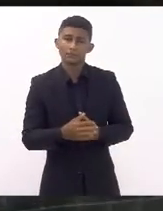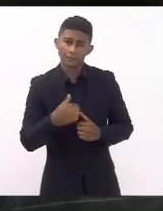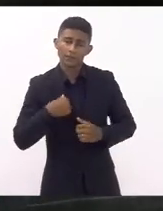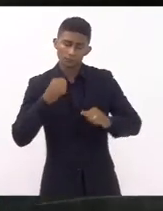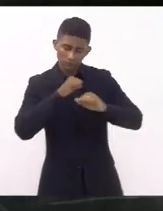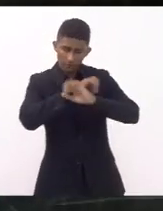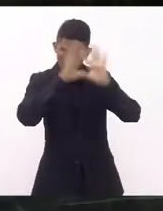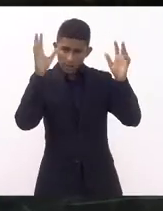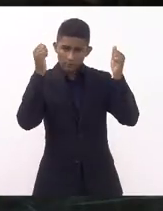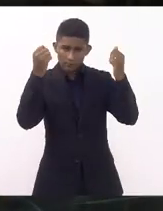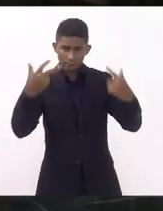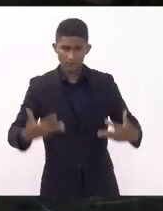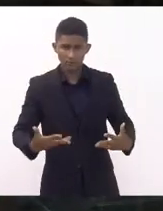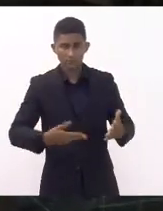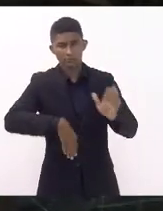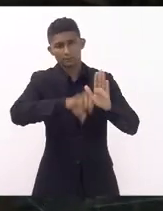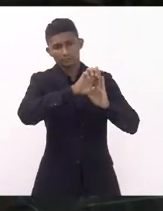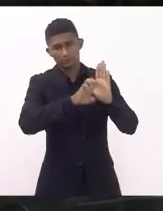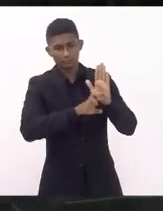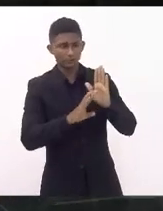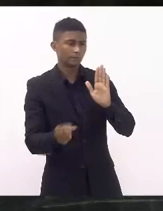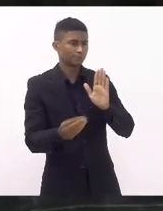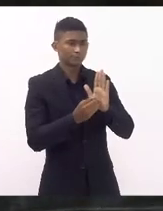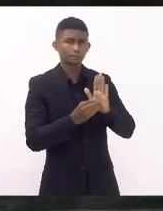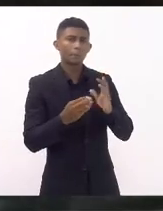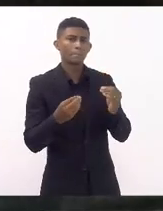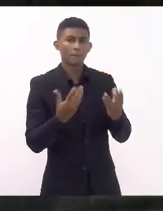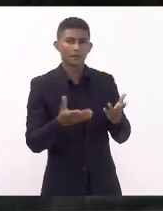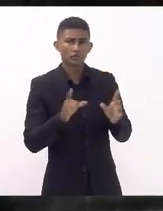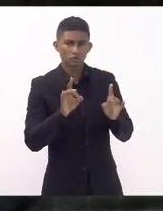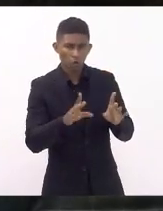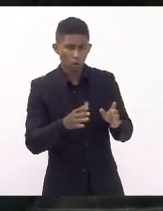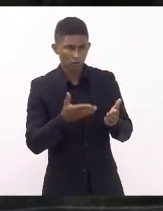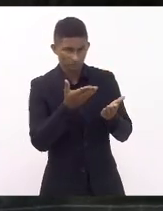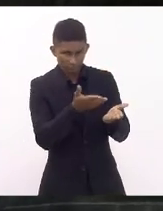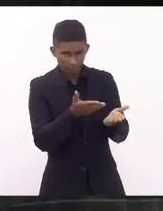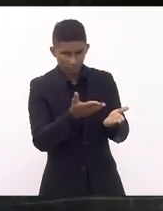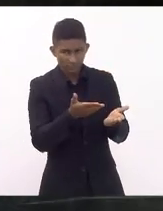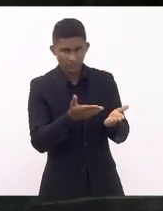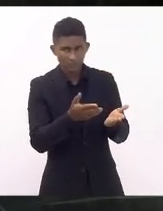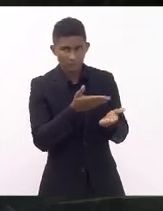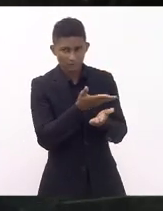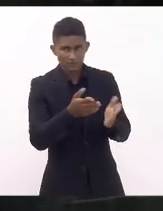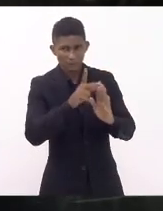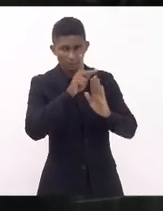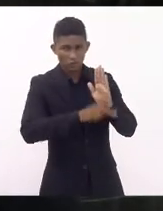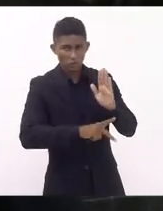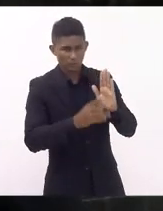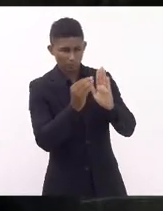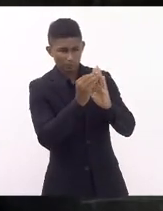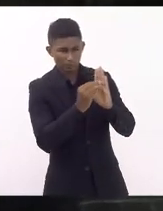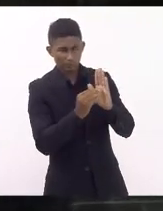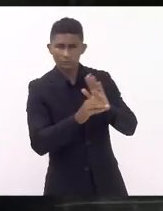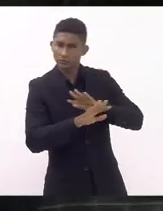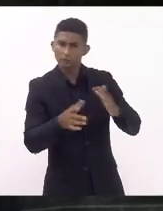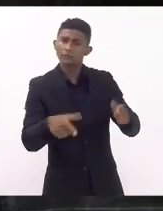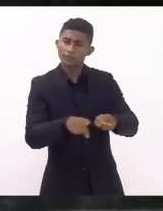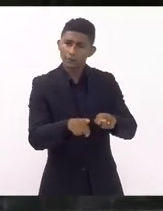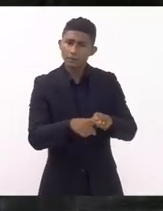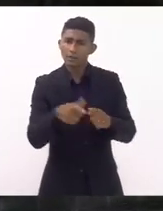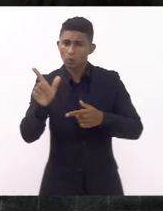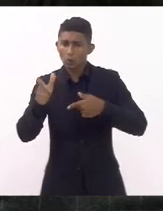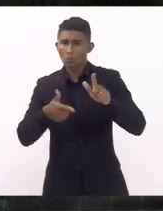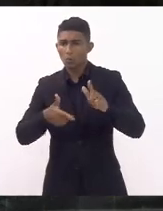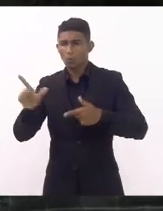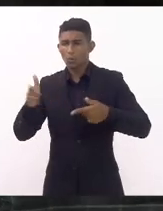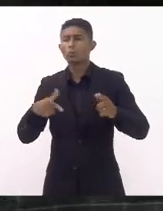eu quero deixar claro. Eu fiz uma emenda para garantir não apenas que este cargo, que está mencionado no projeto de vocês, mas também os outros cargos, que onde